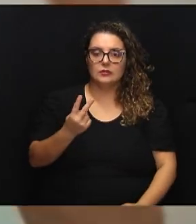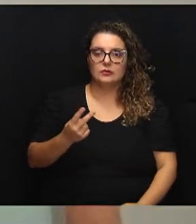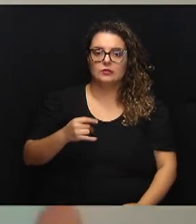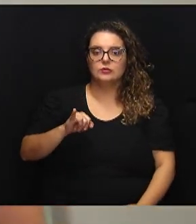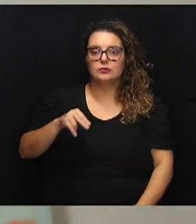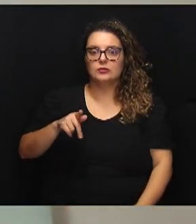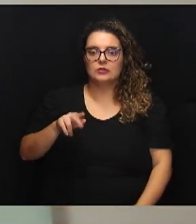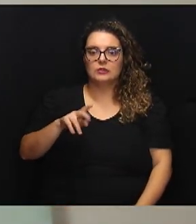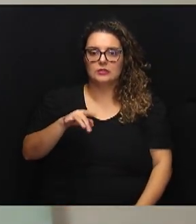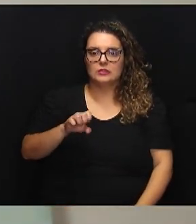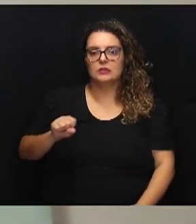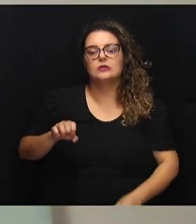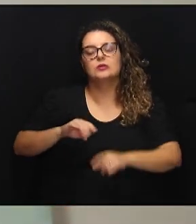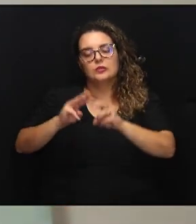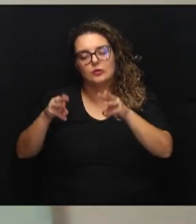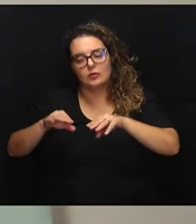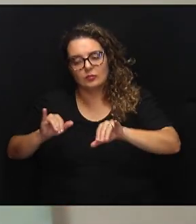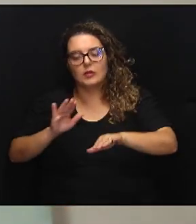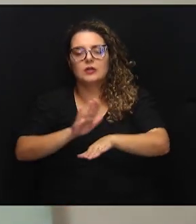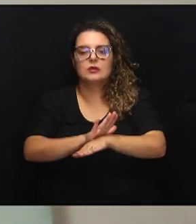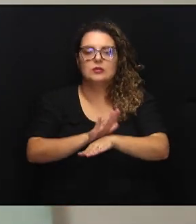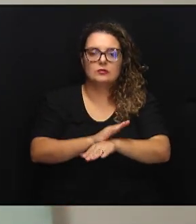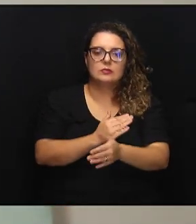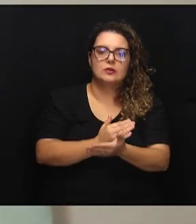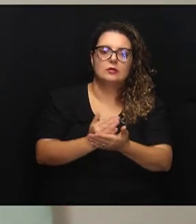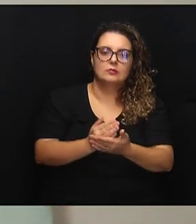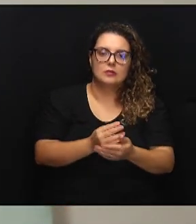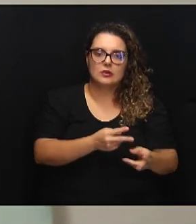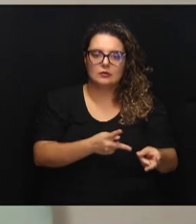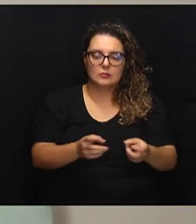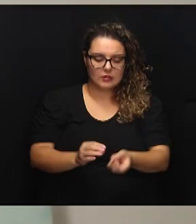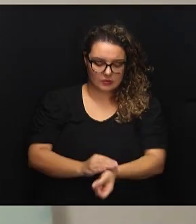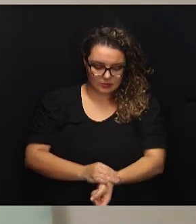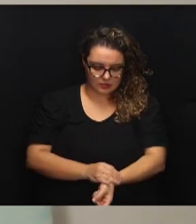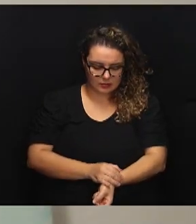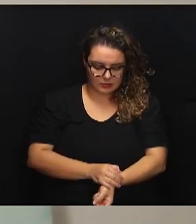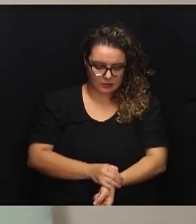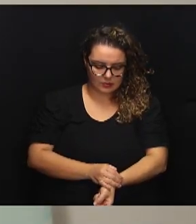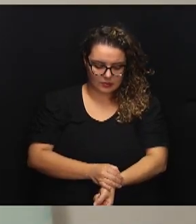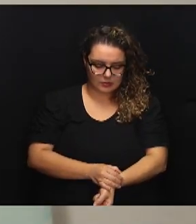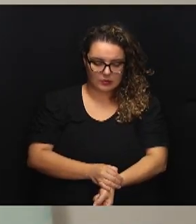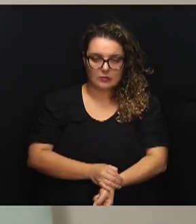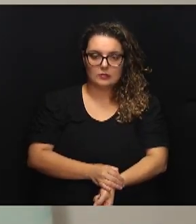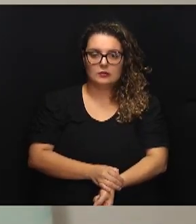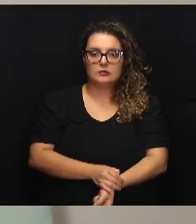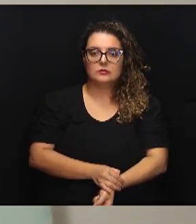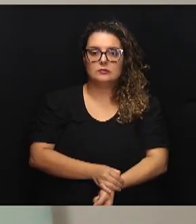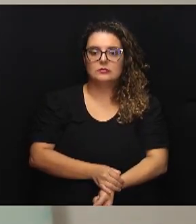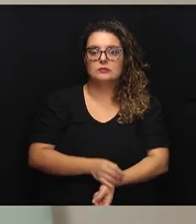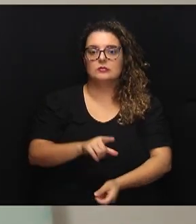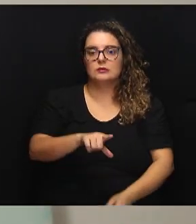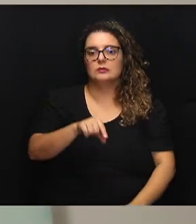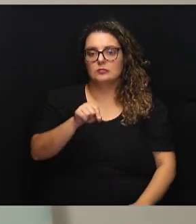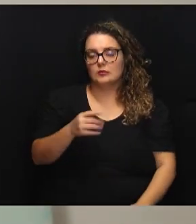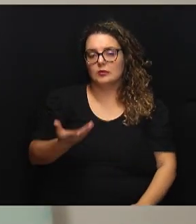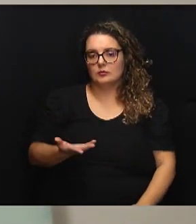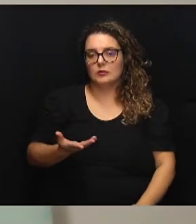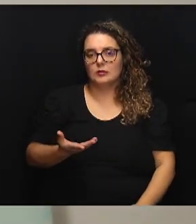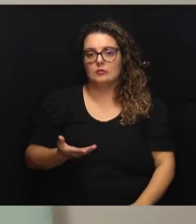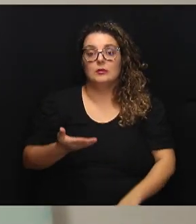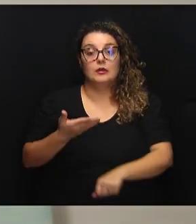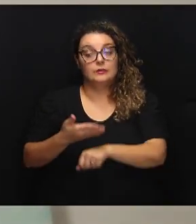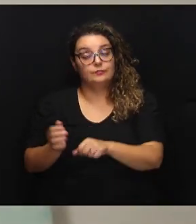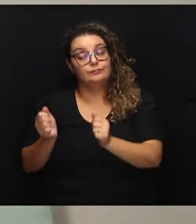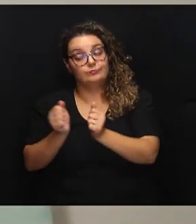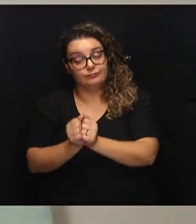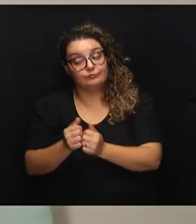tem colaborado muito para que a gente comece a olhar de novo como uma opção, mas precisa ter a prática junto, né? A gente